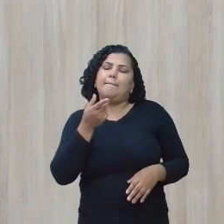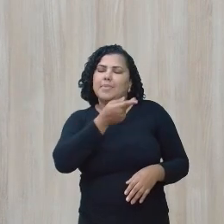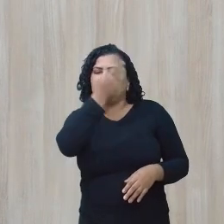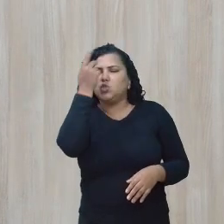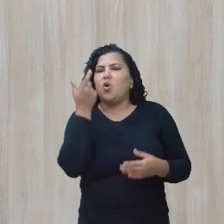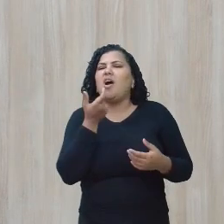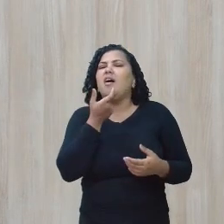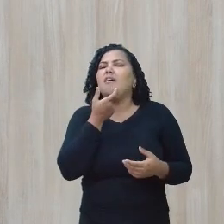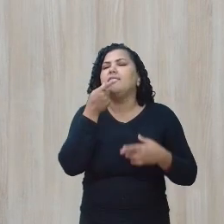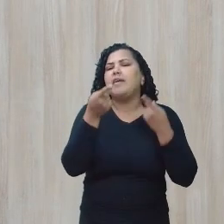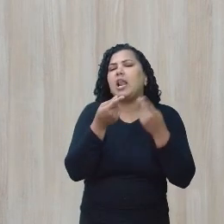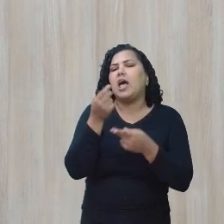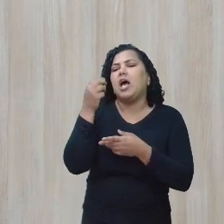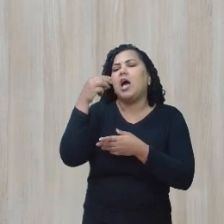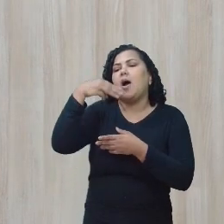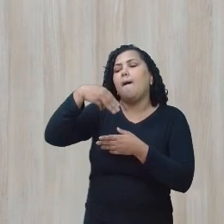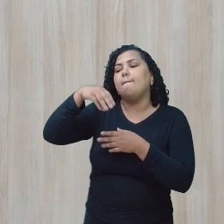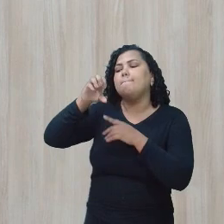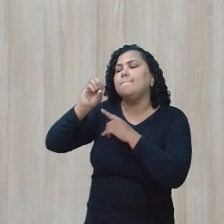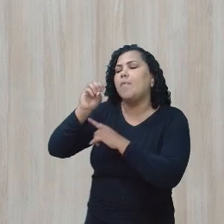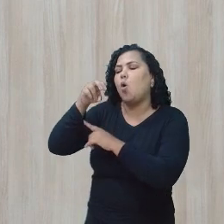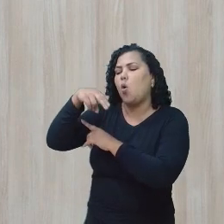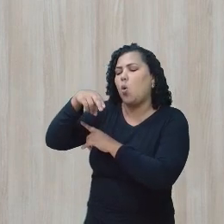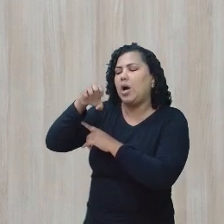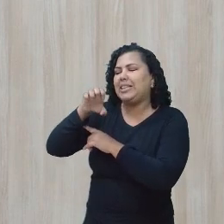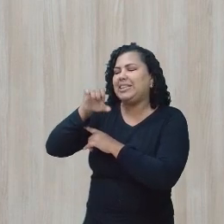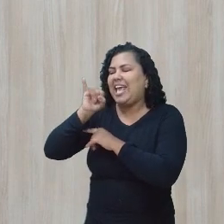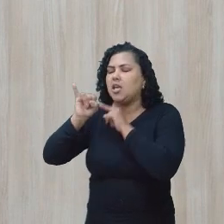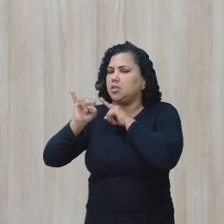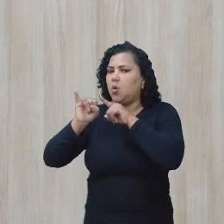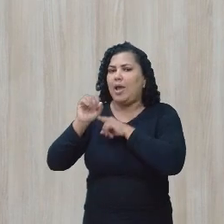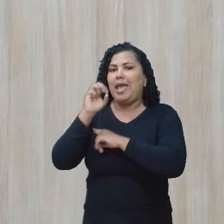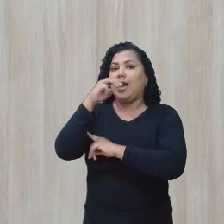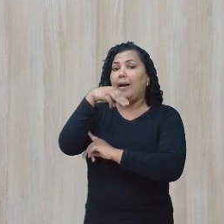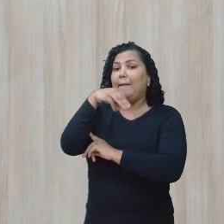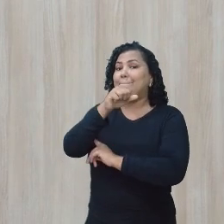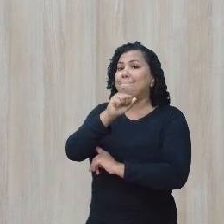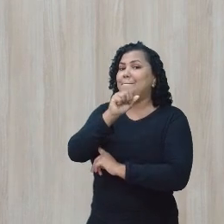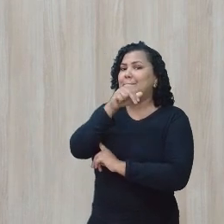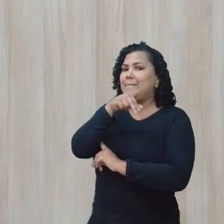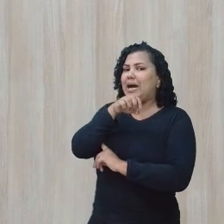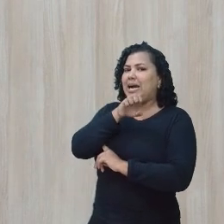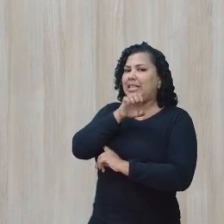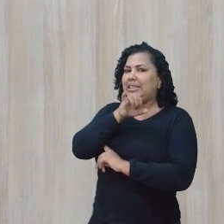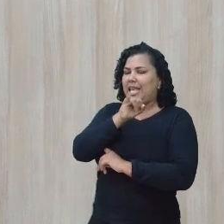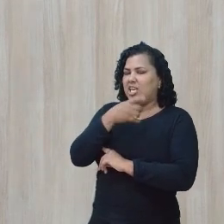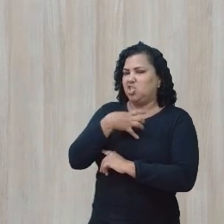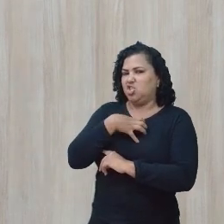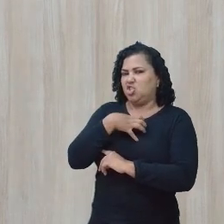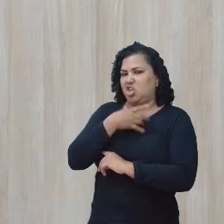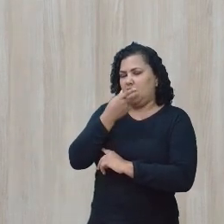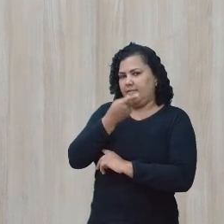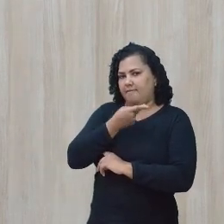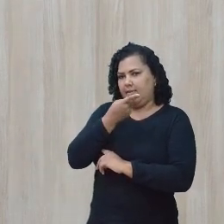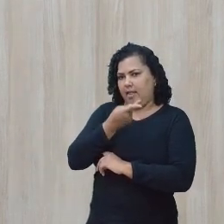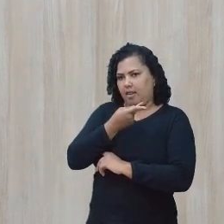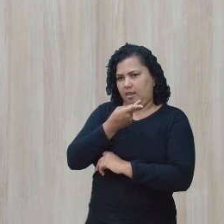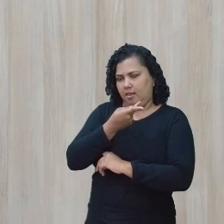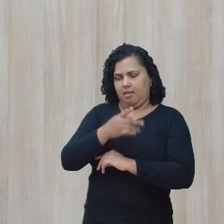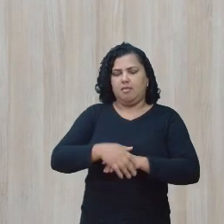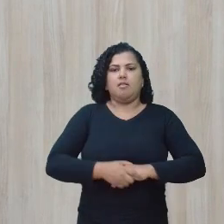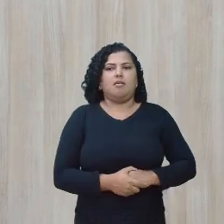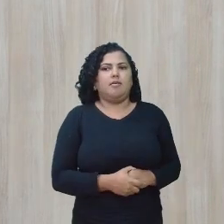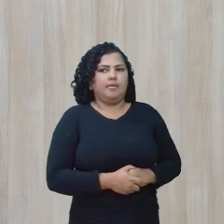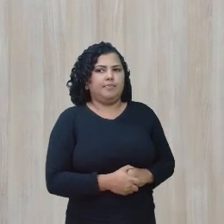assim como tem honey, que é mel, H-O-N-E-Y, né? Honey. Tem donkey, né?